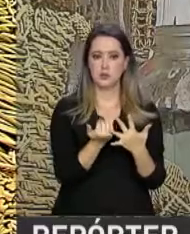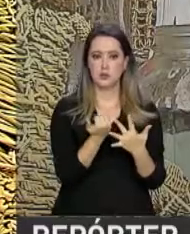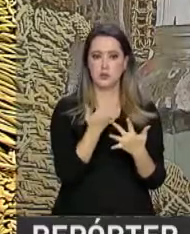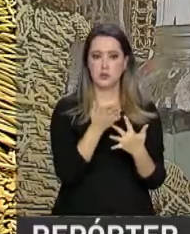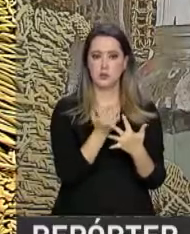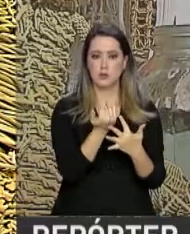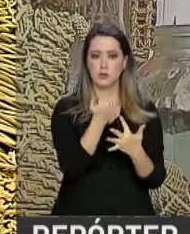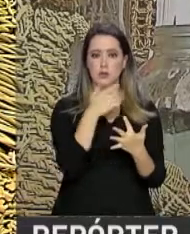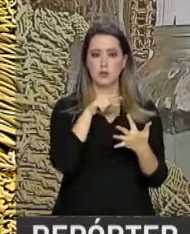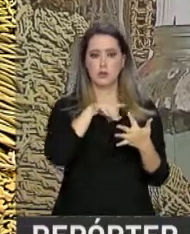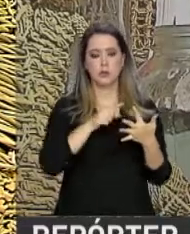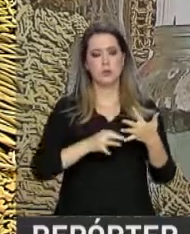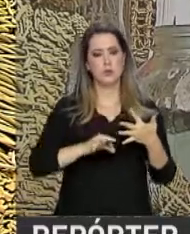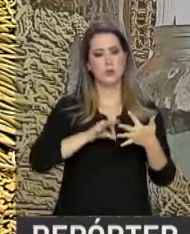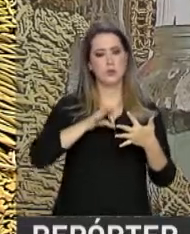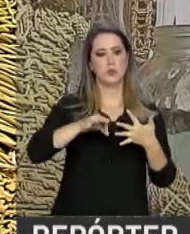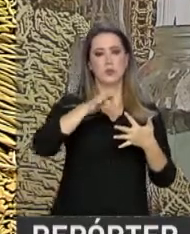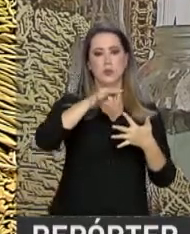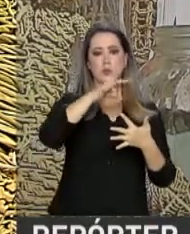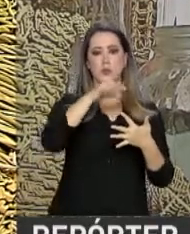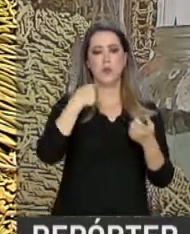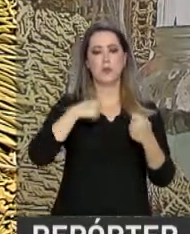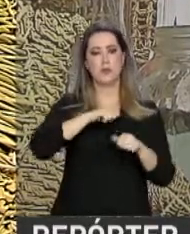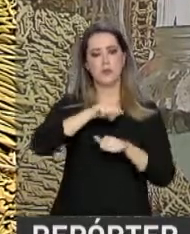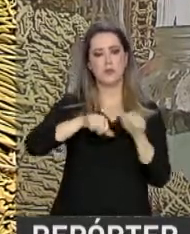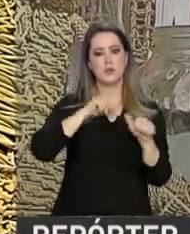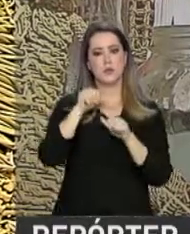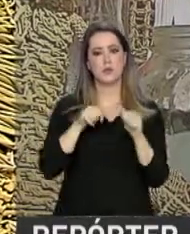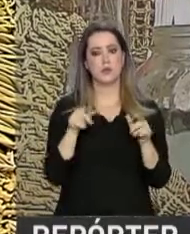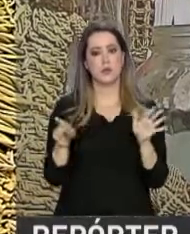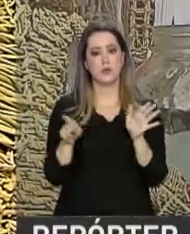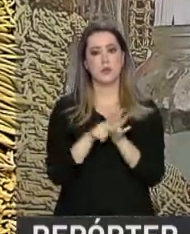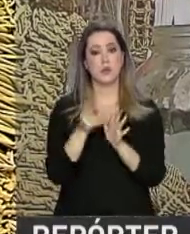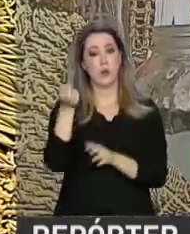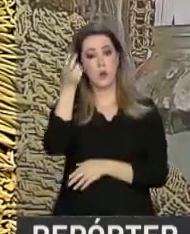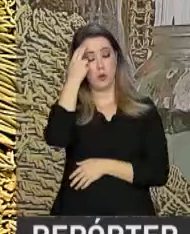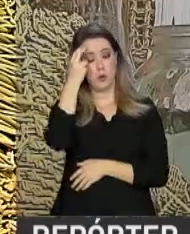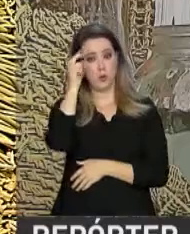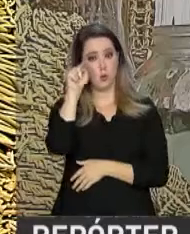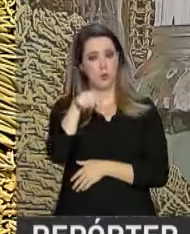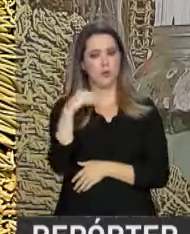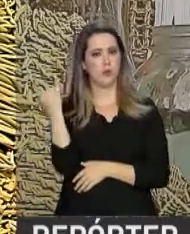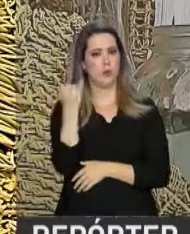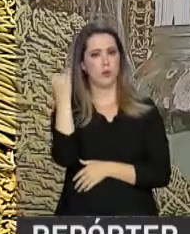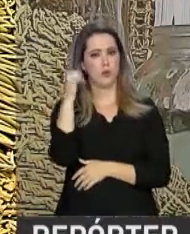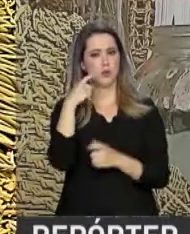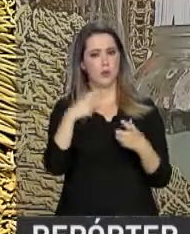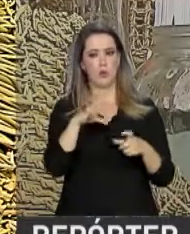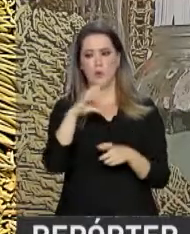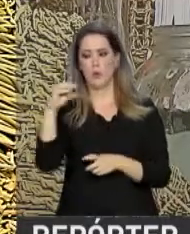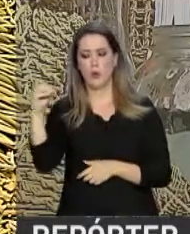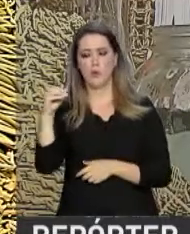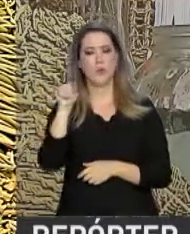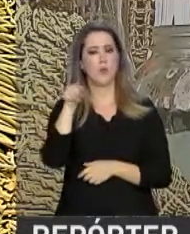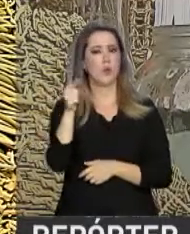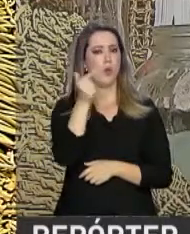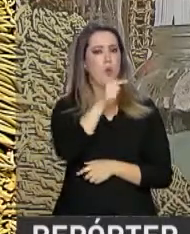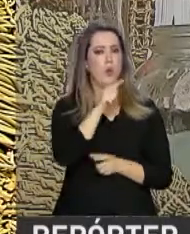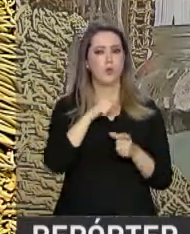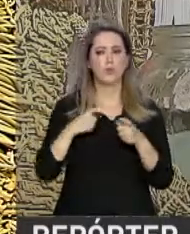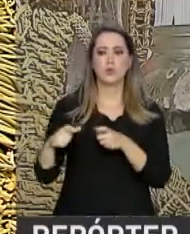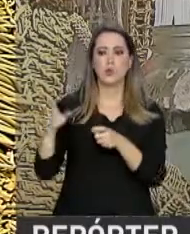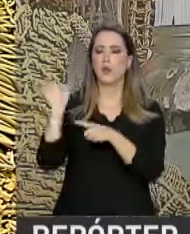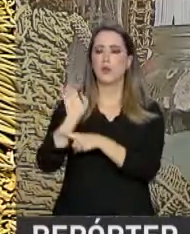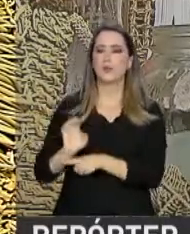que é tornar esse capim é culturalmente uma referência dessa região para que outros estados